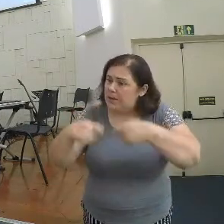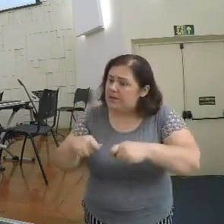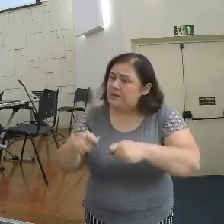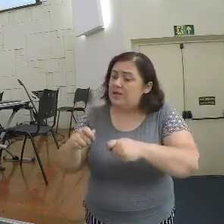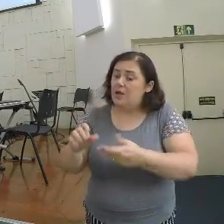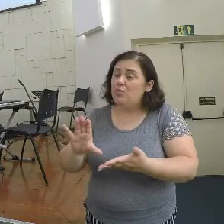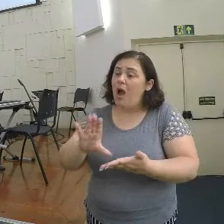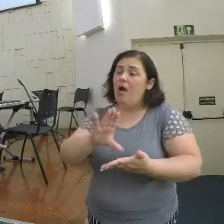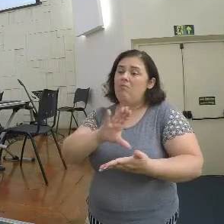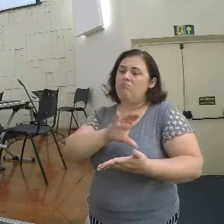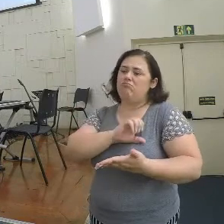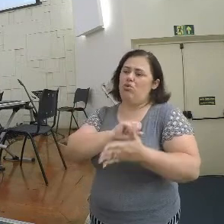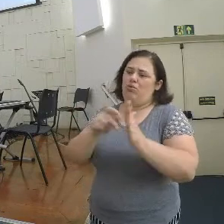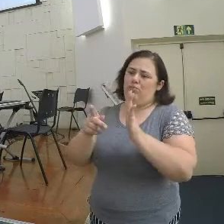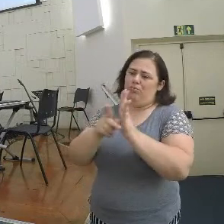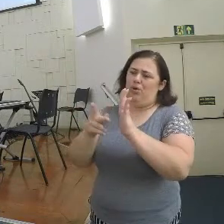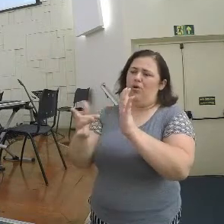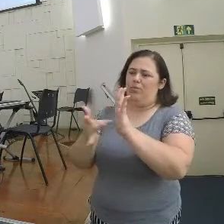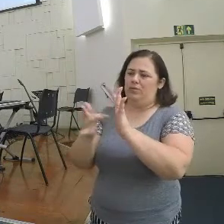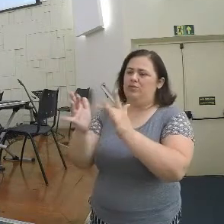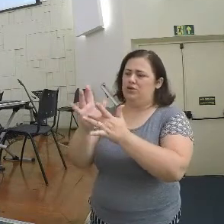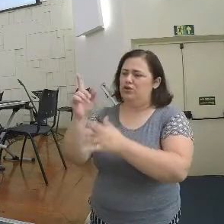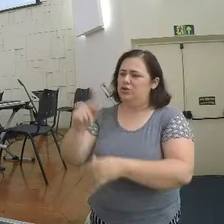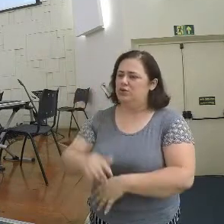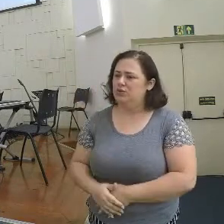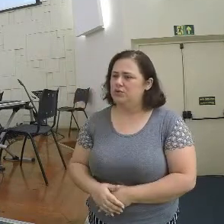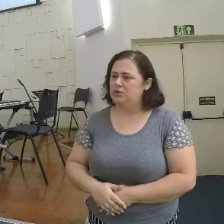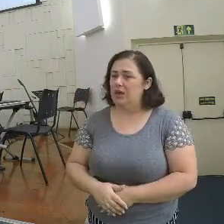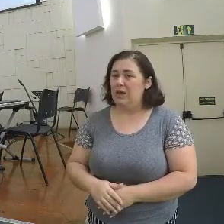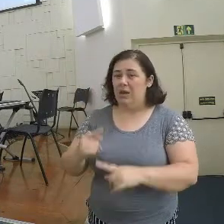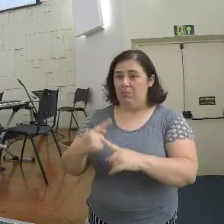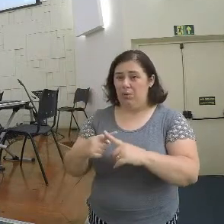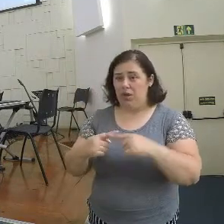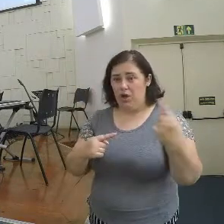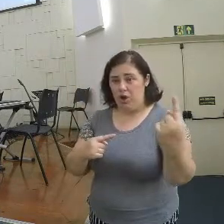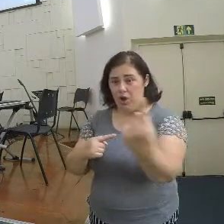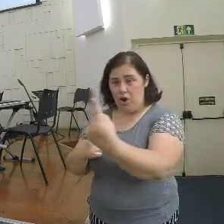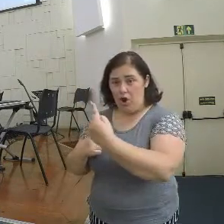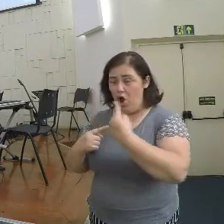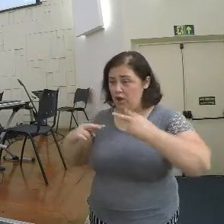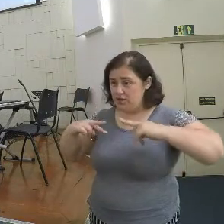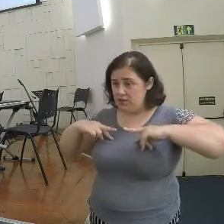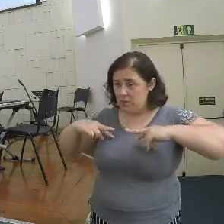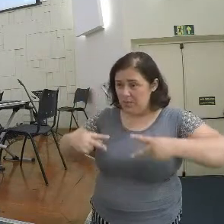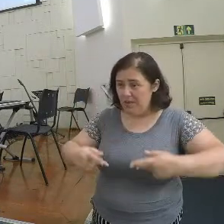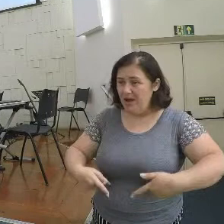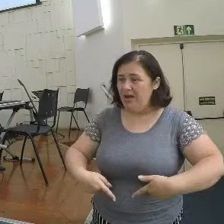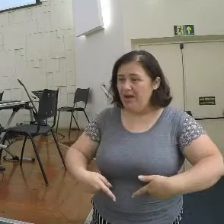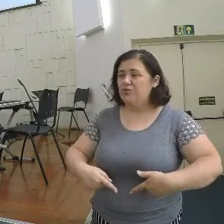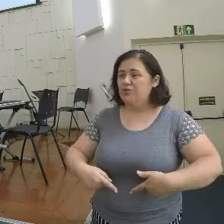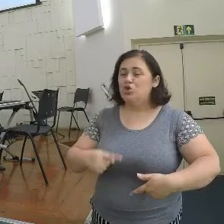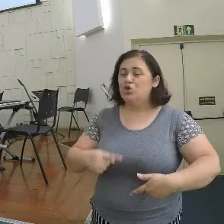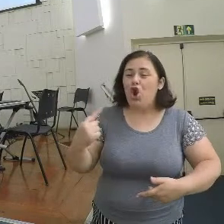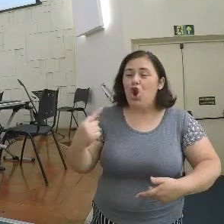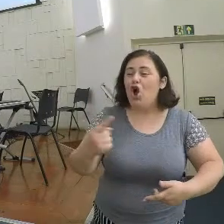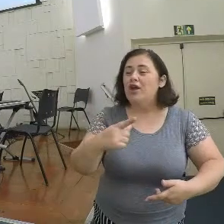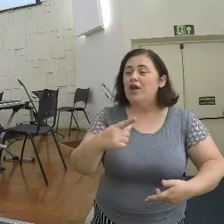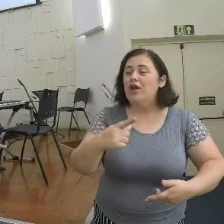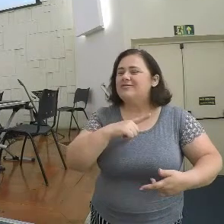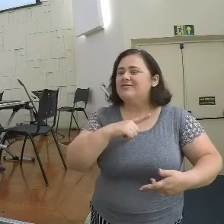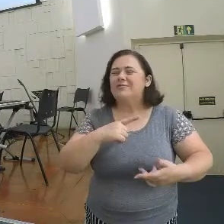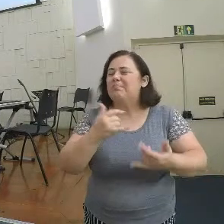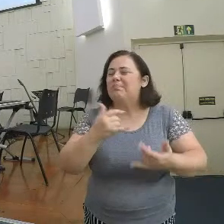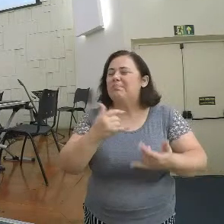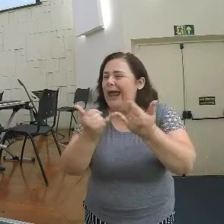profissionais. Pecamos muito bem, pecamos de um modo inacreditável. Cristo Jesus nos deu